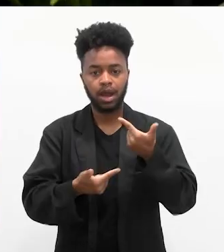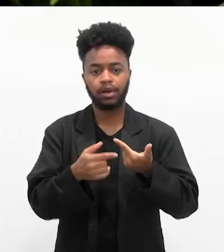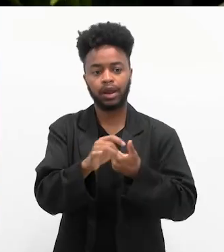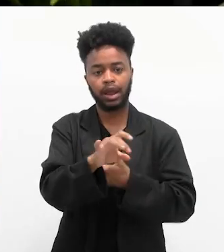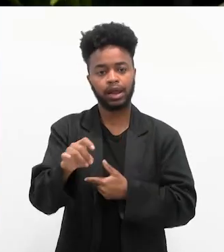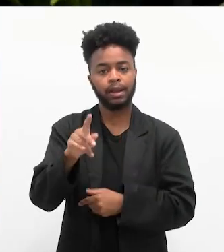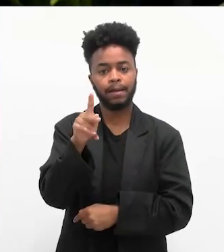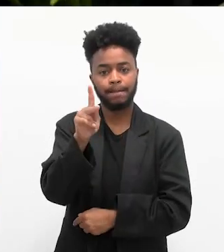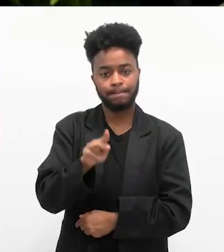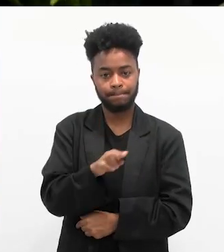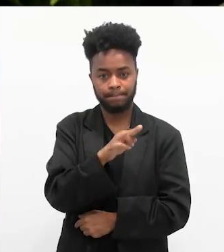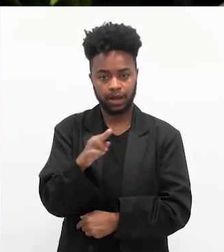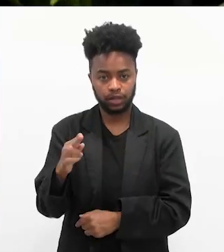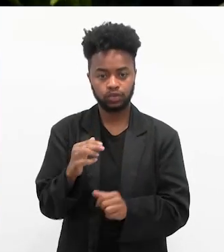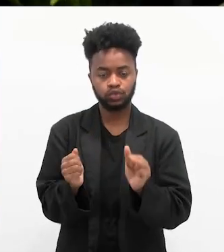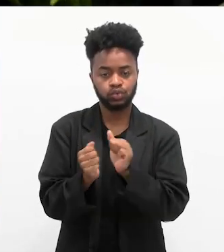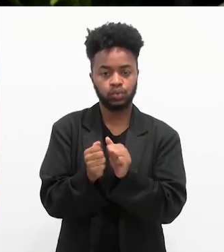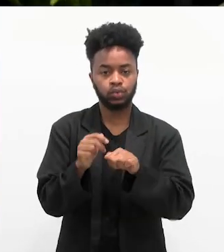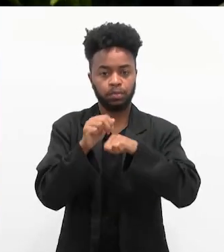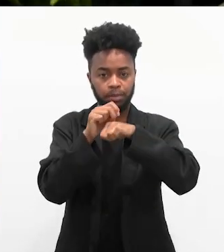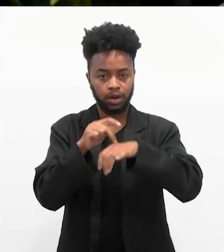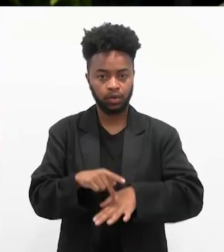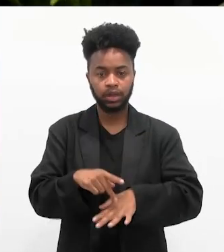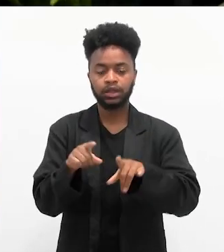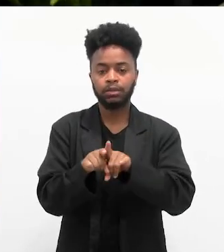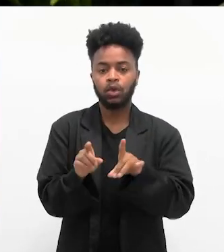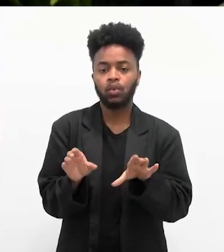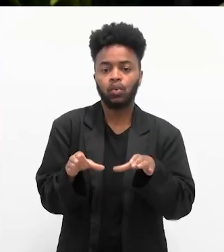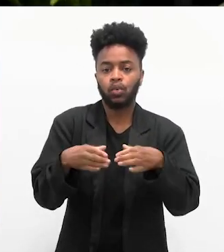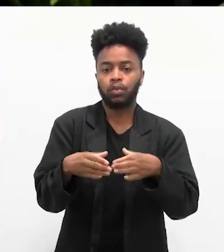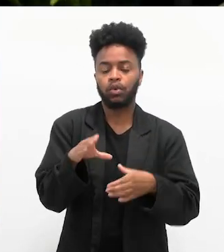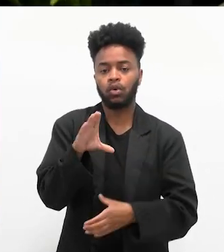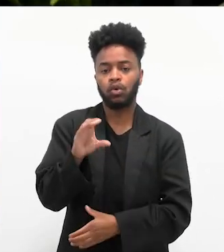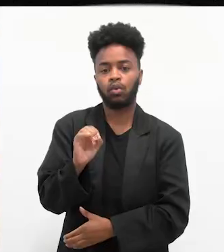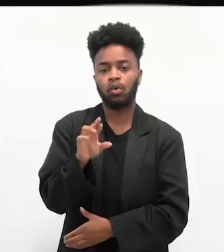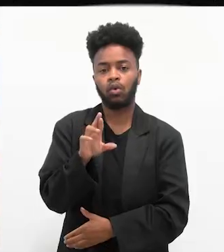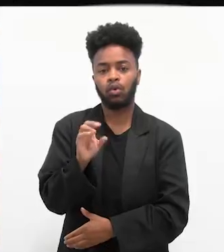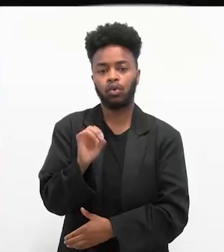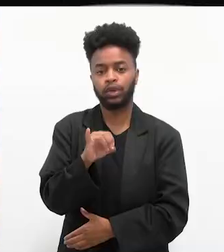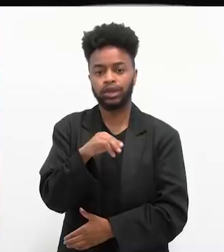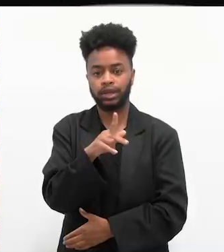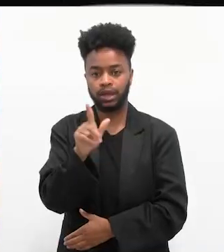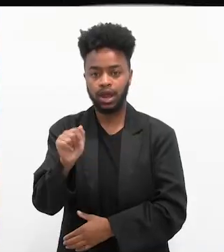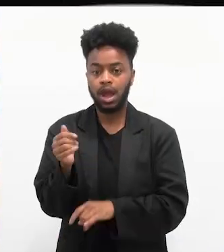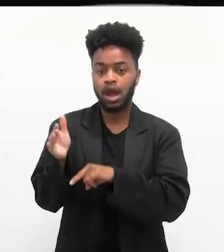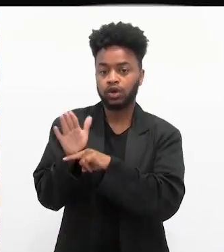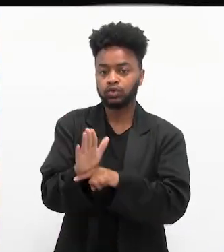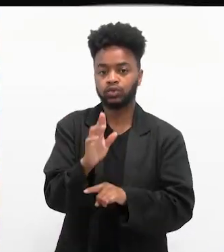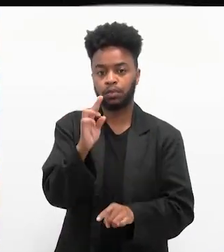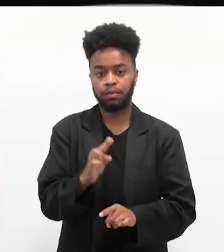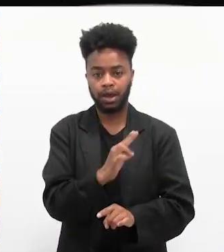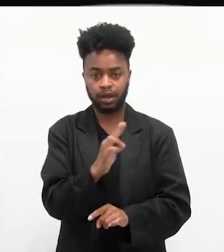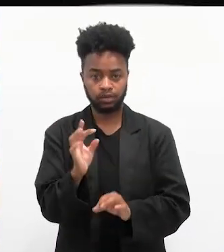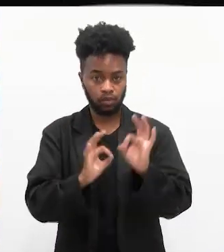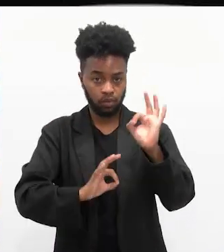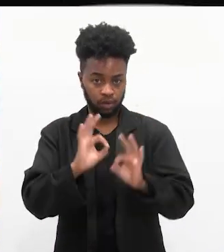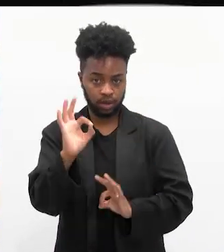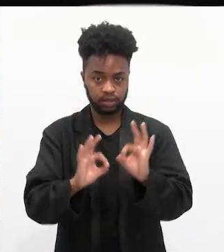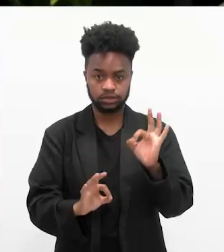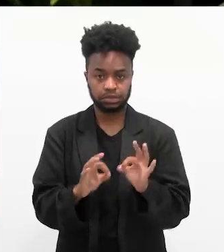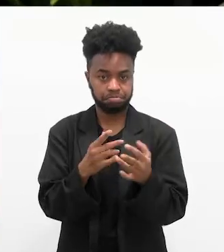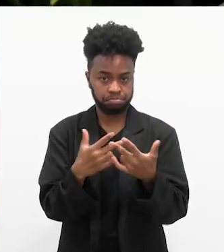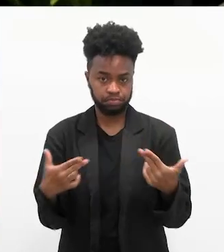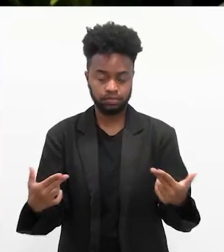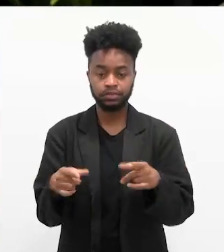dos padres, né, nas suas paróquias, especialmente com o grupo de coroinhas. Então, aqueles jovens que ajudam ao altar, há muitos deles que